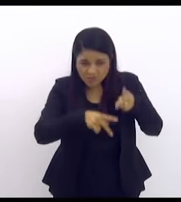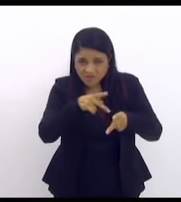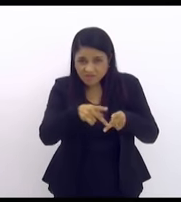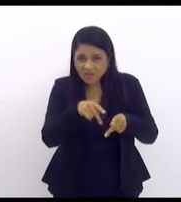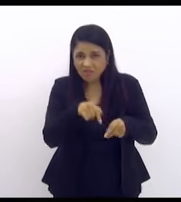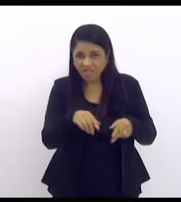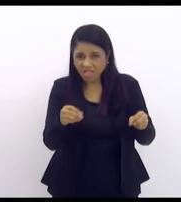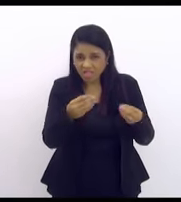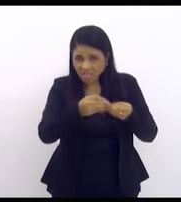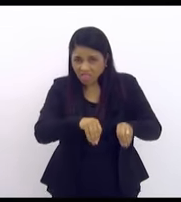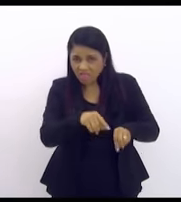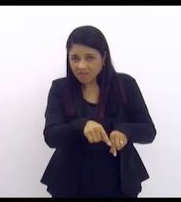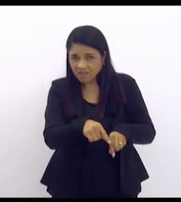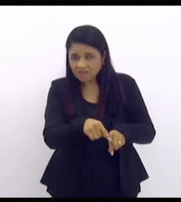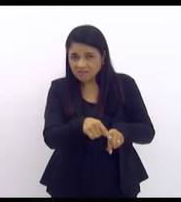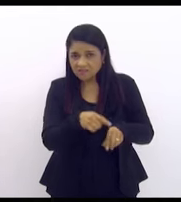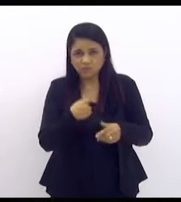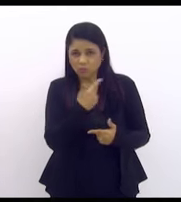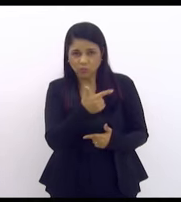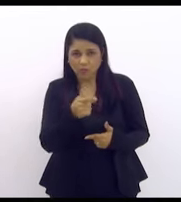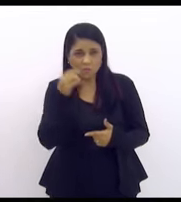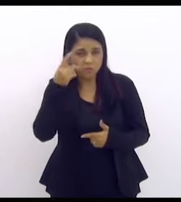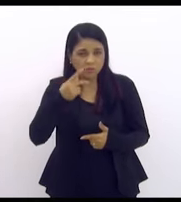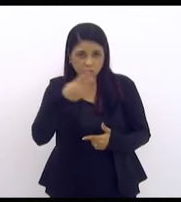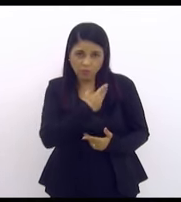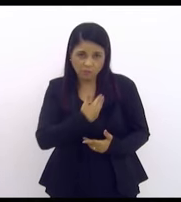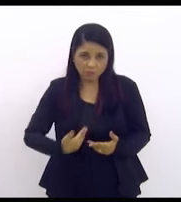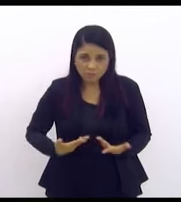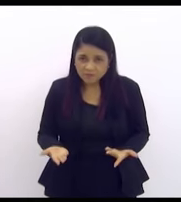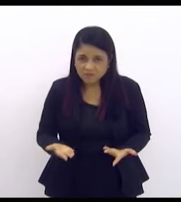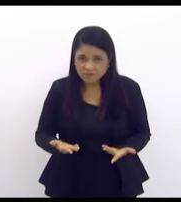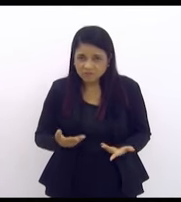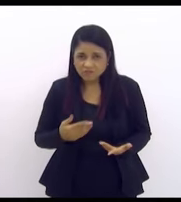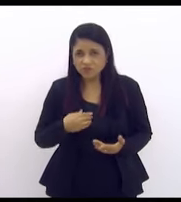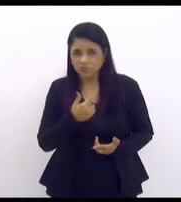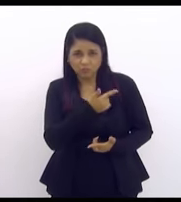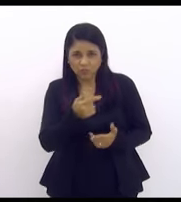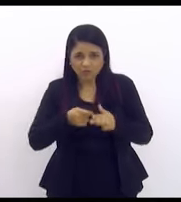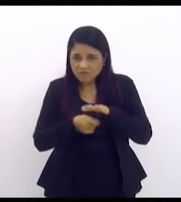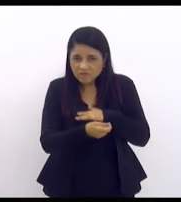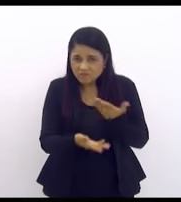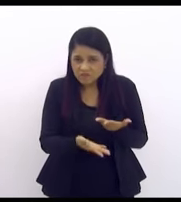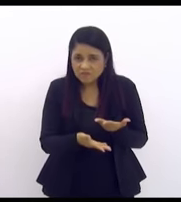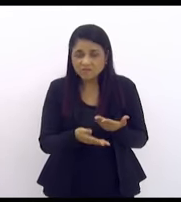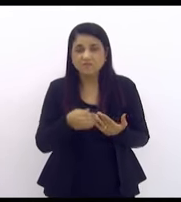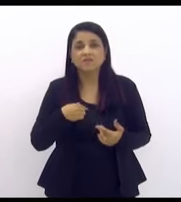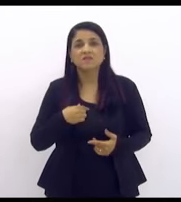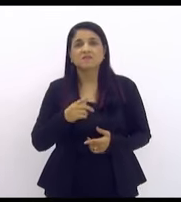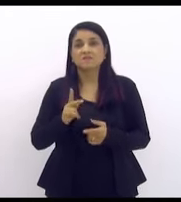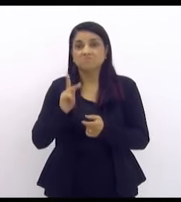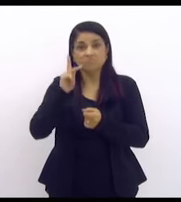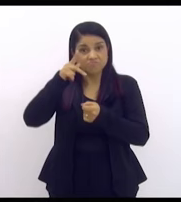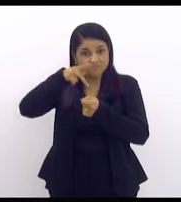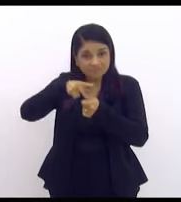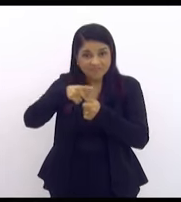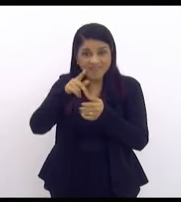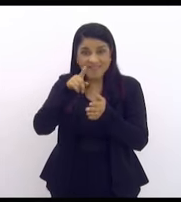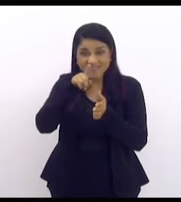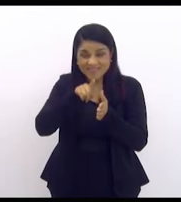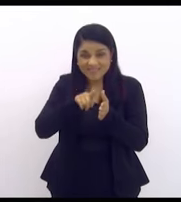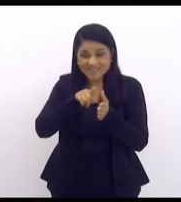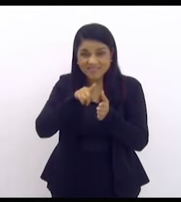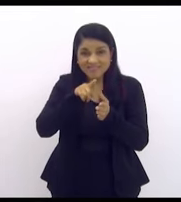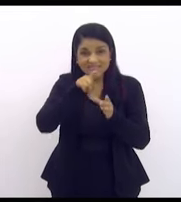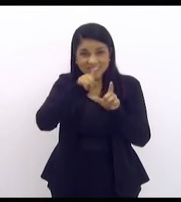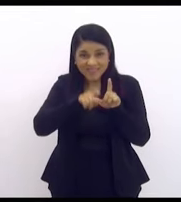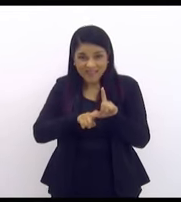que não tem investimento. A maior devedora do Estado, por incrível que pareça, deputada Neto, é a Petrobras. Ela deve ao